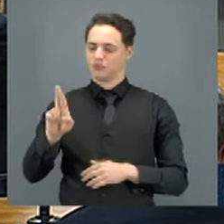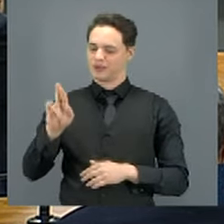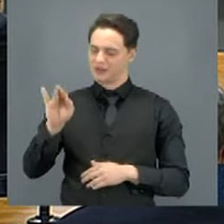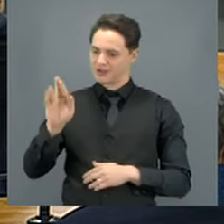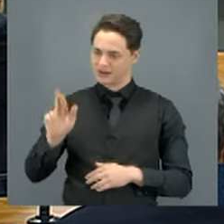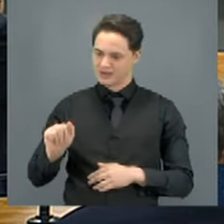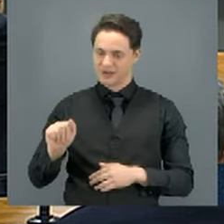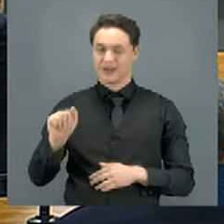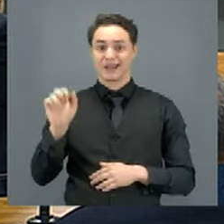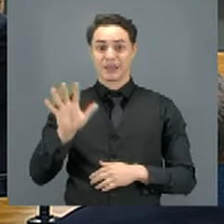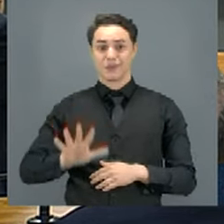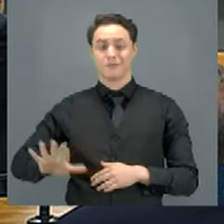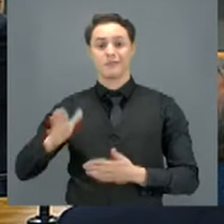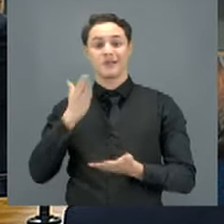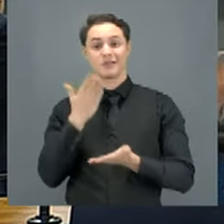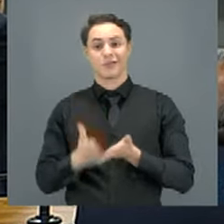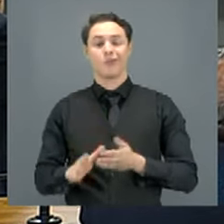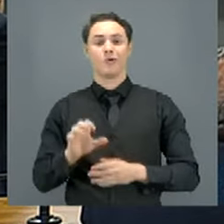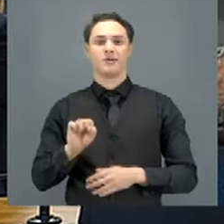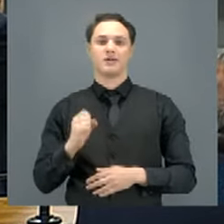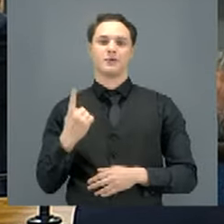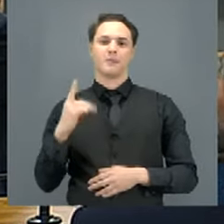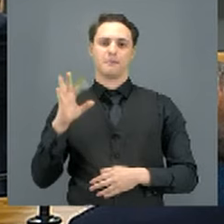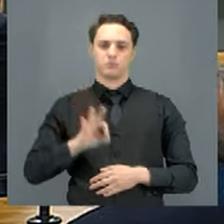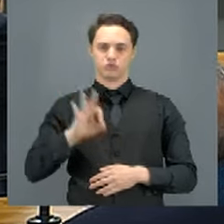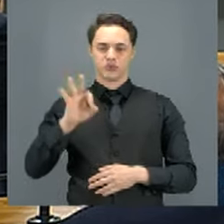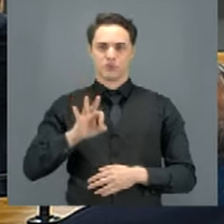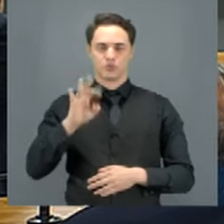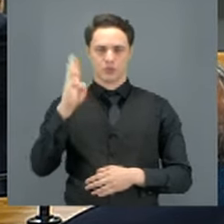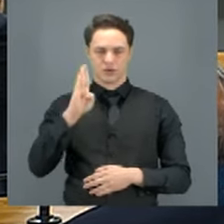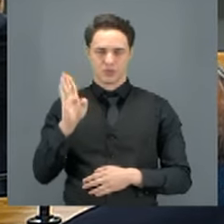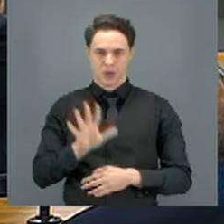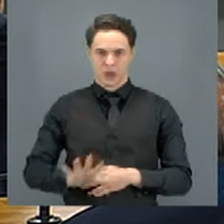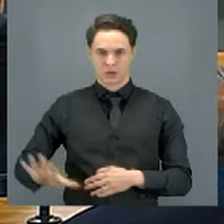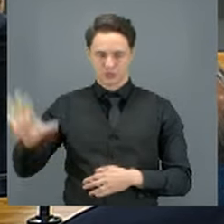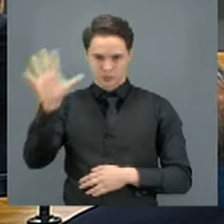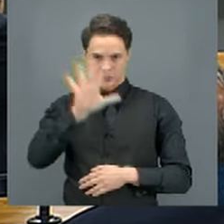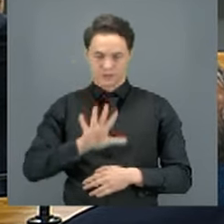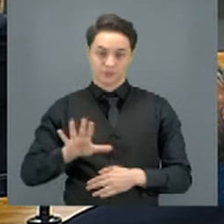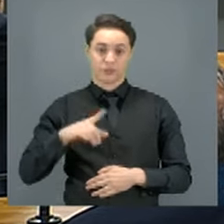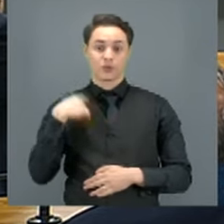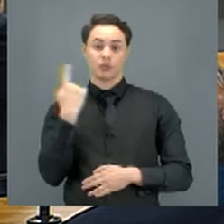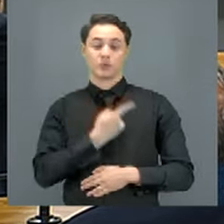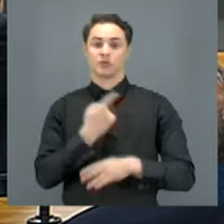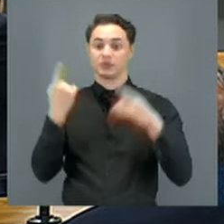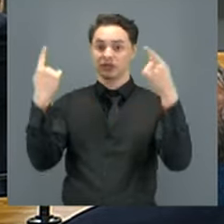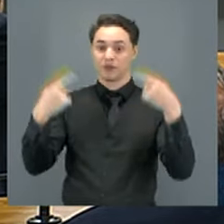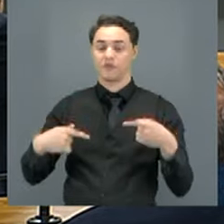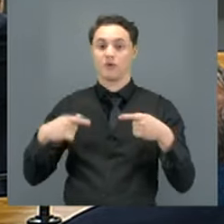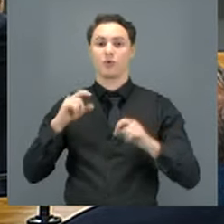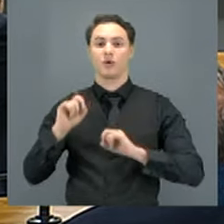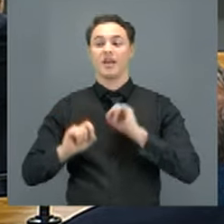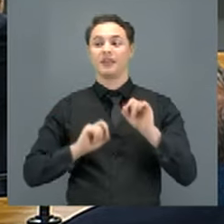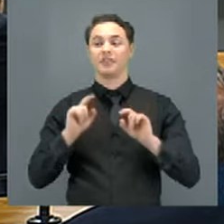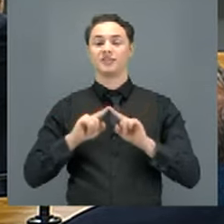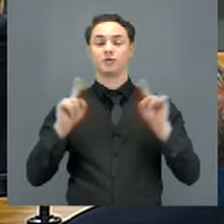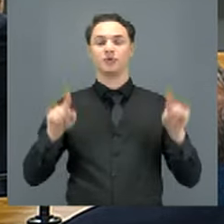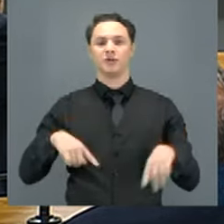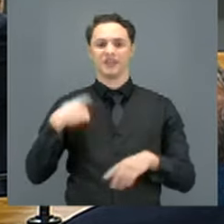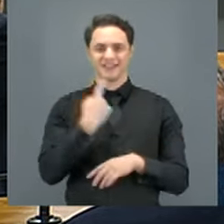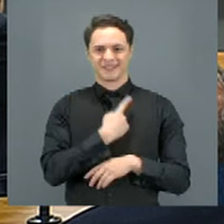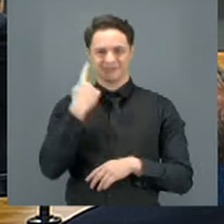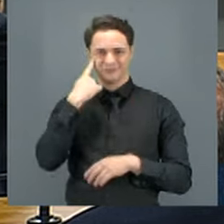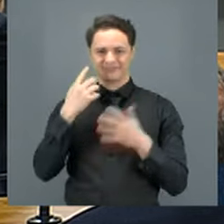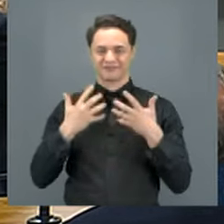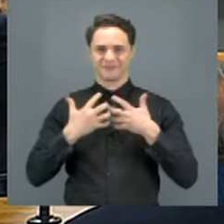sobre 81% do território nacional. O nosso desafio ao término, mostrando ao Brasil,